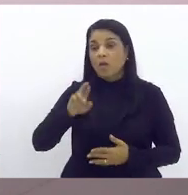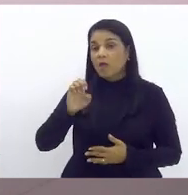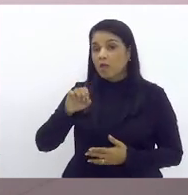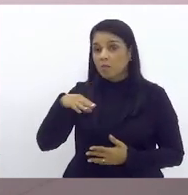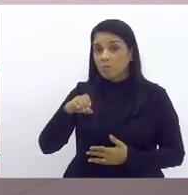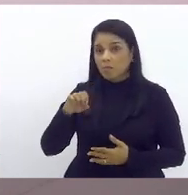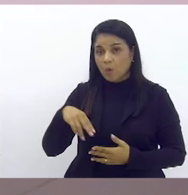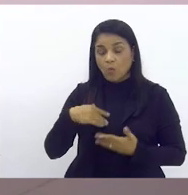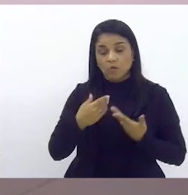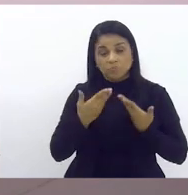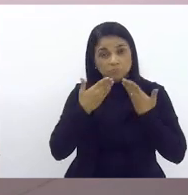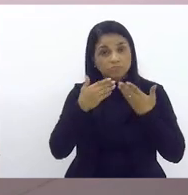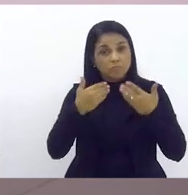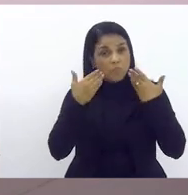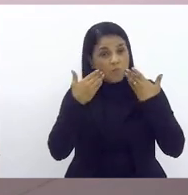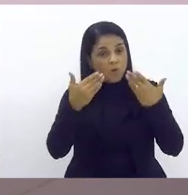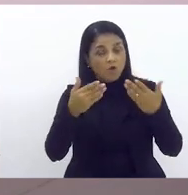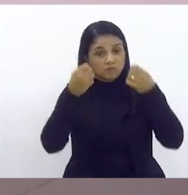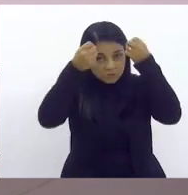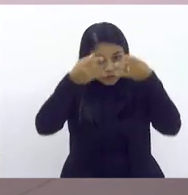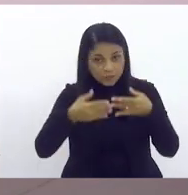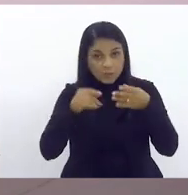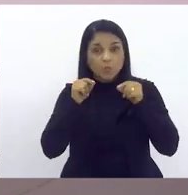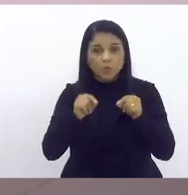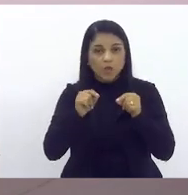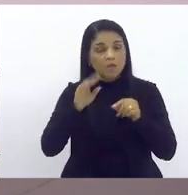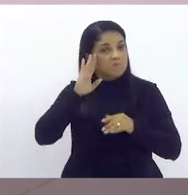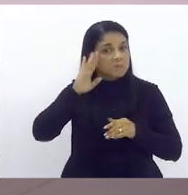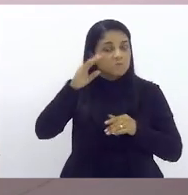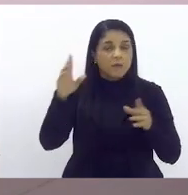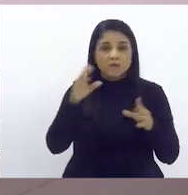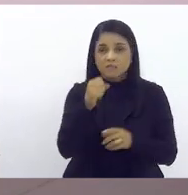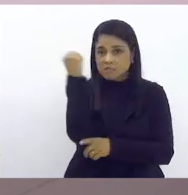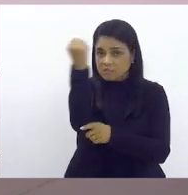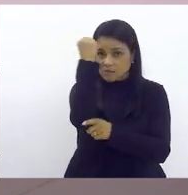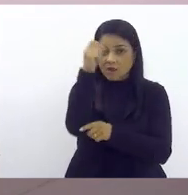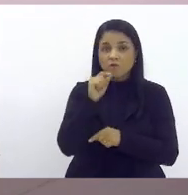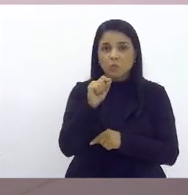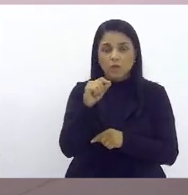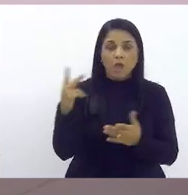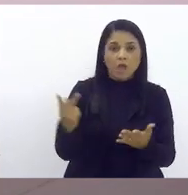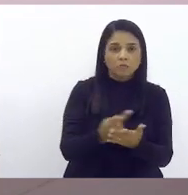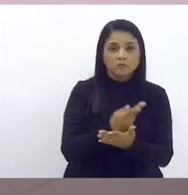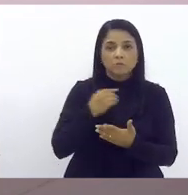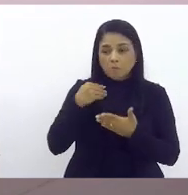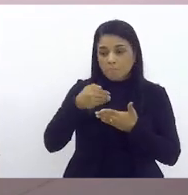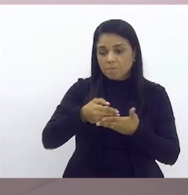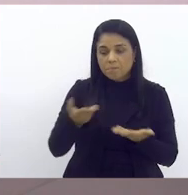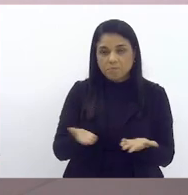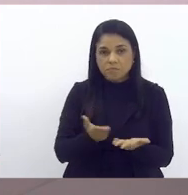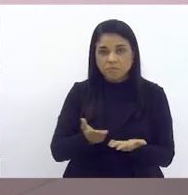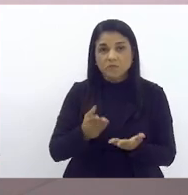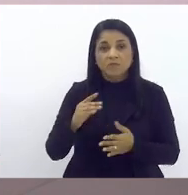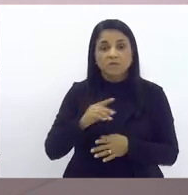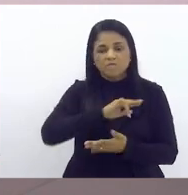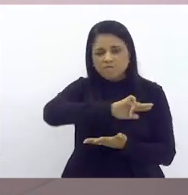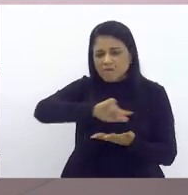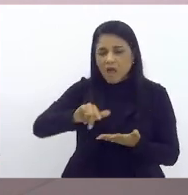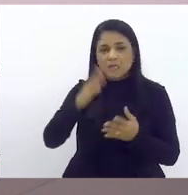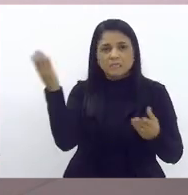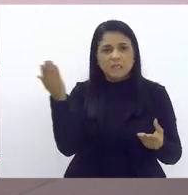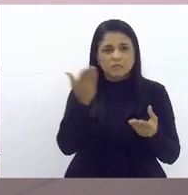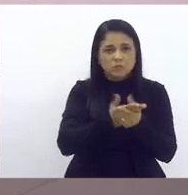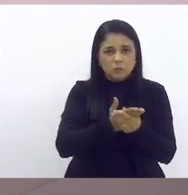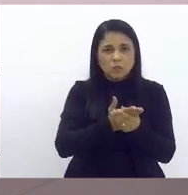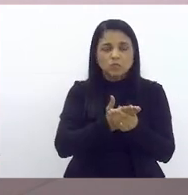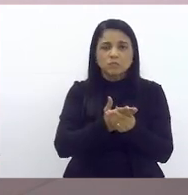que eu venho trazer aqui, que para mim é o principal, é o mais grave, é um recente acontecimento, porque milhares de ações individuais,